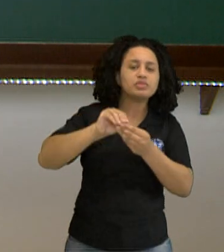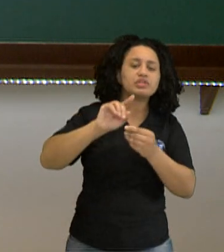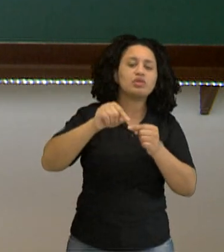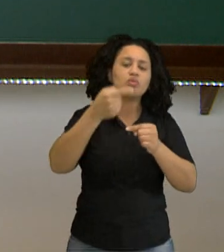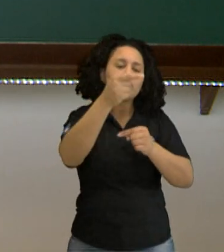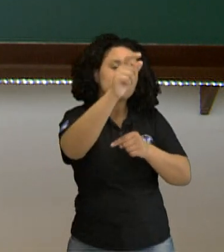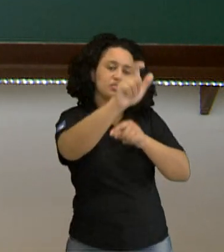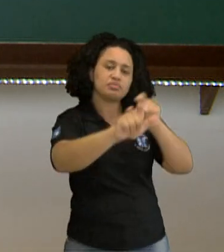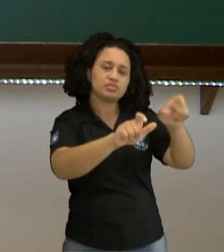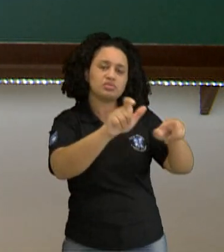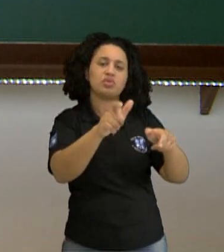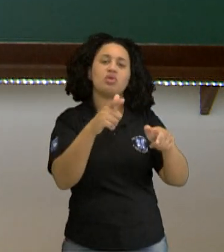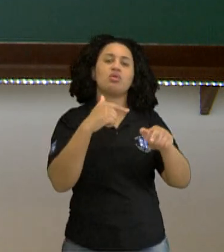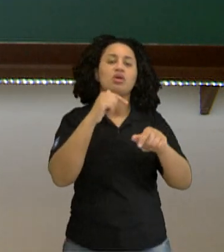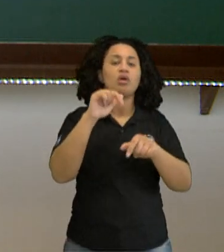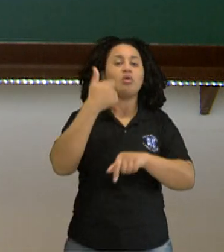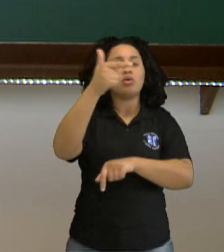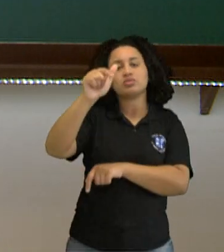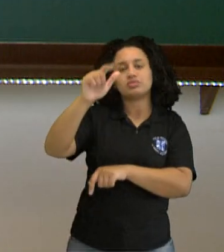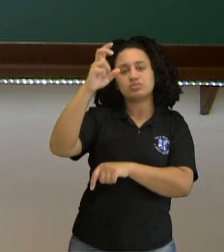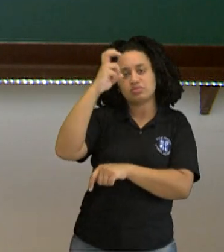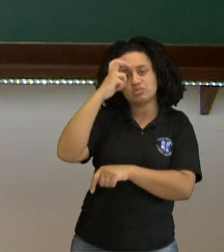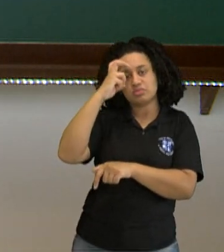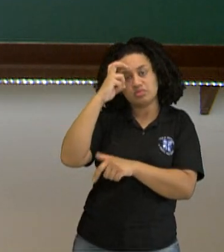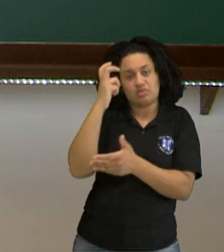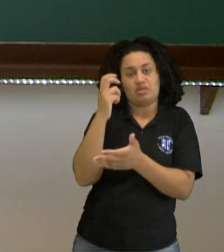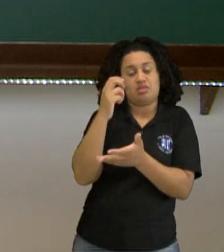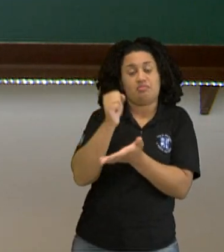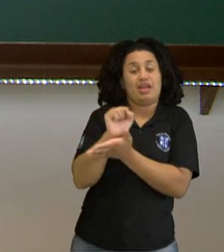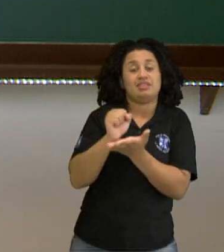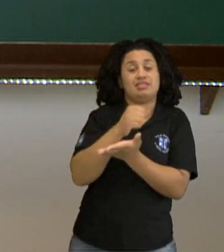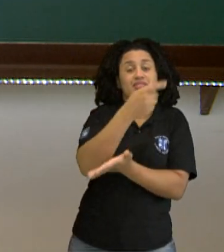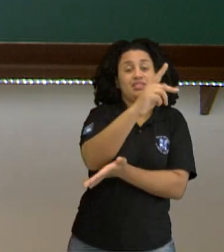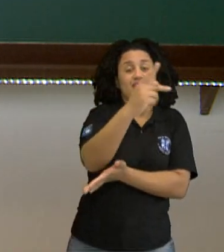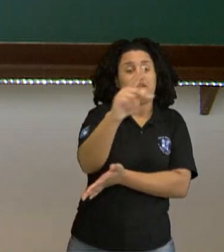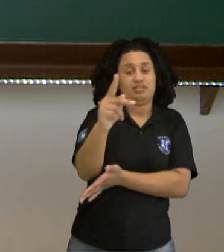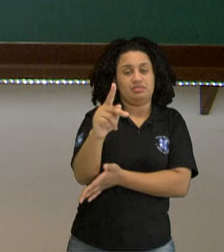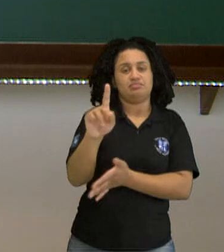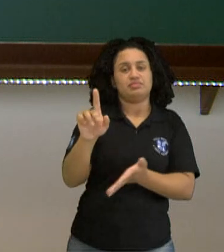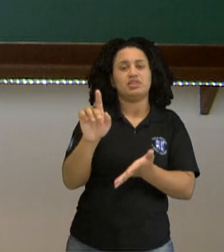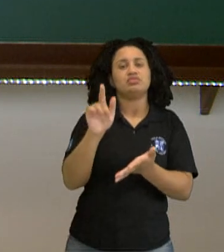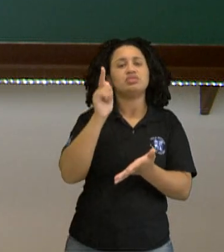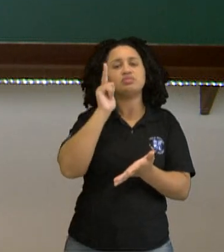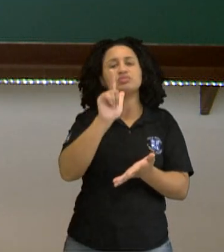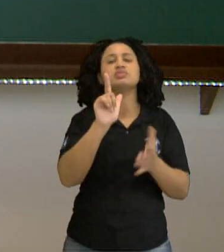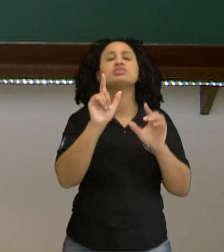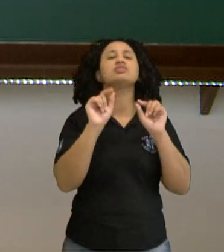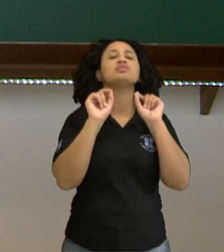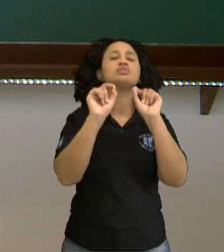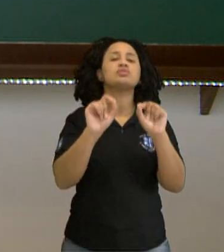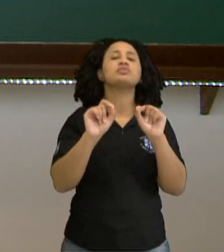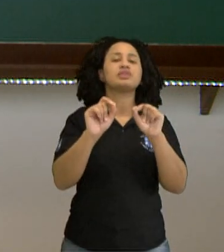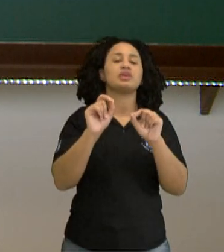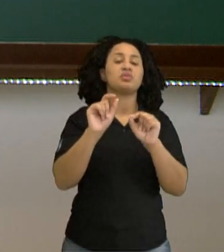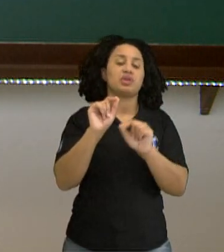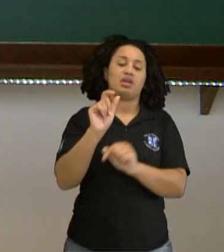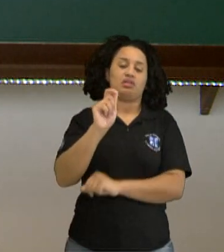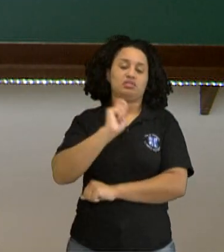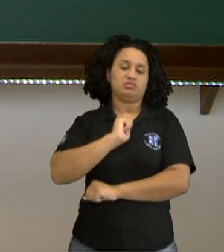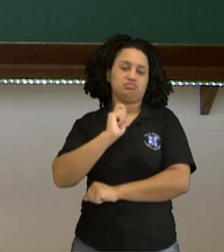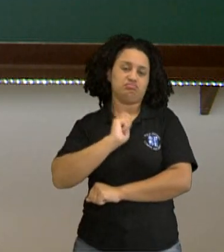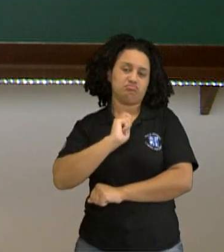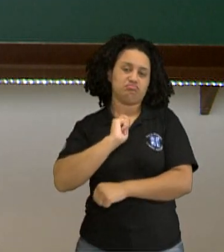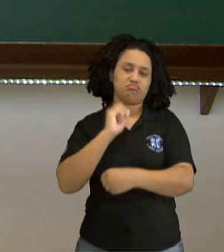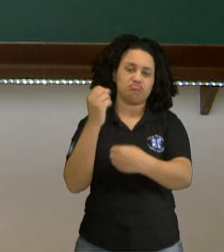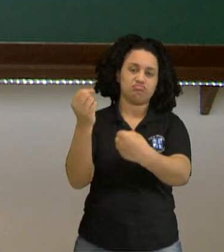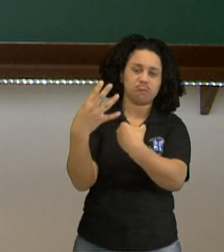outro a partir dos termos do que é outro. É você fazer aquilo, né, que a antropologia muito